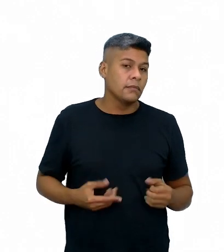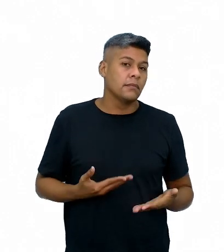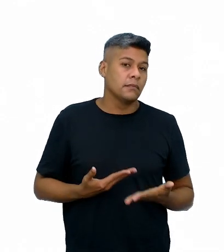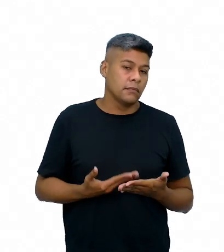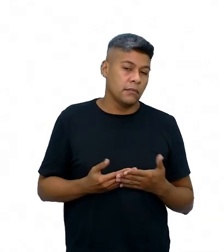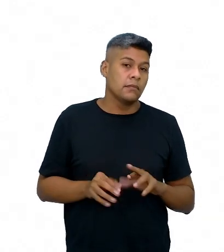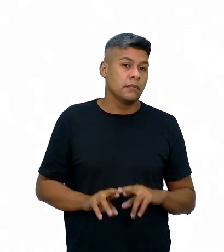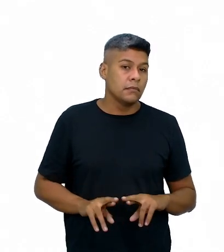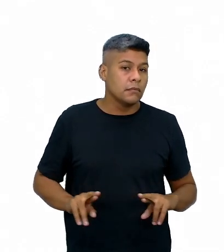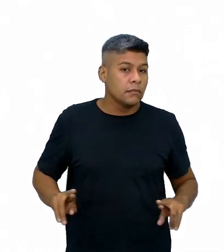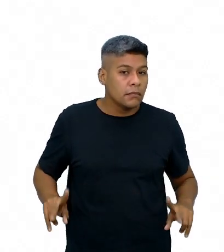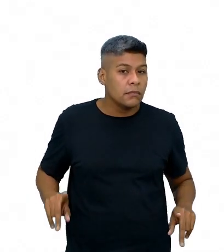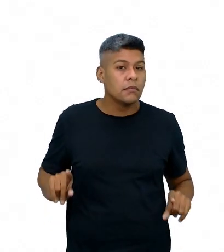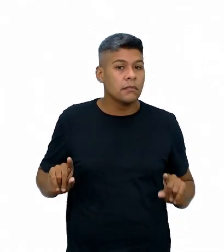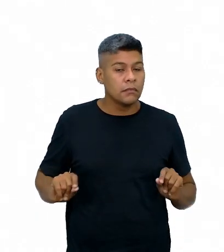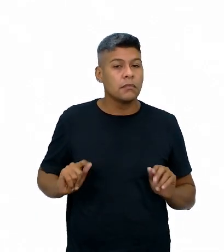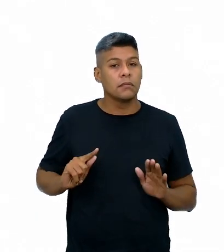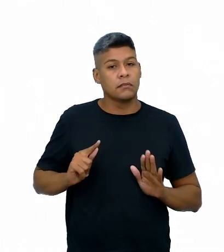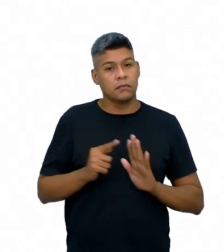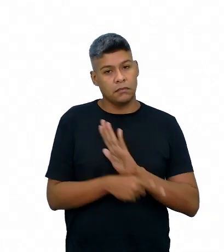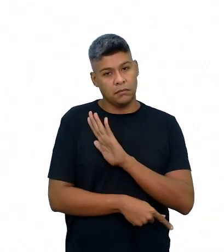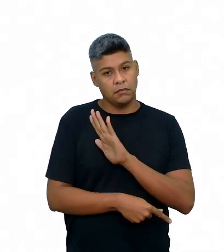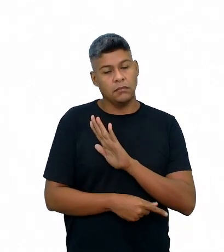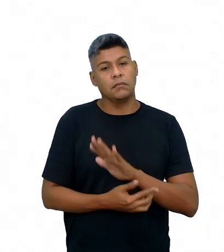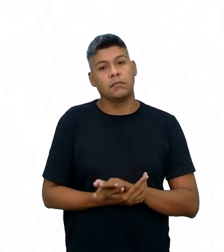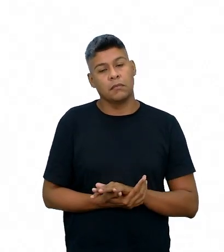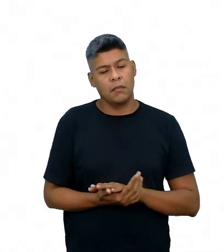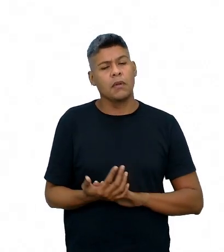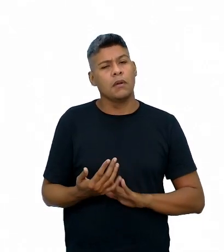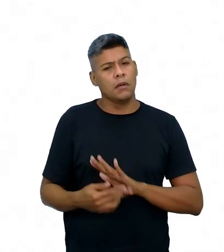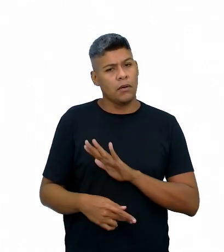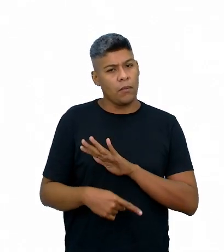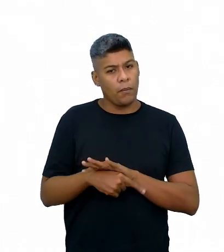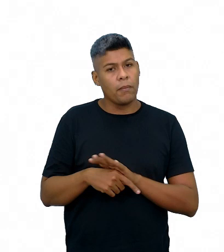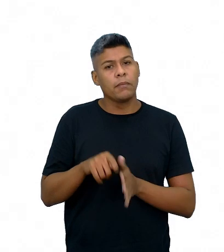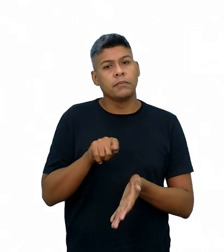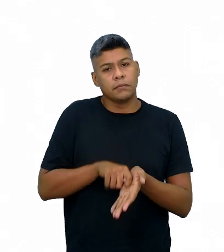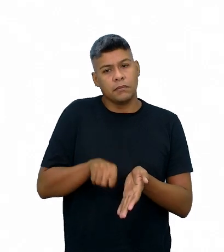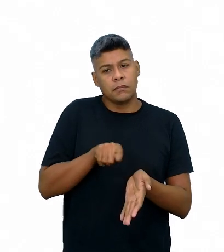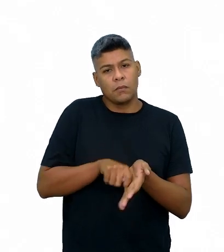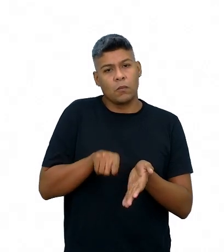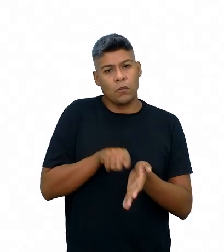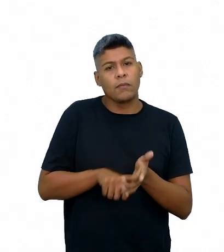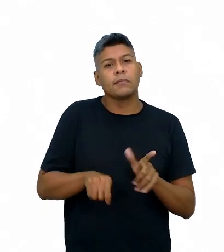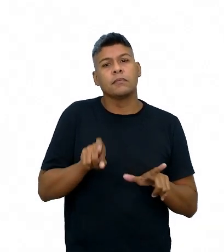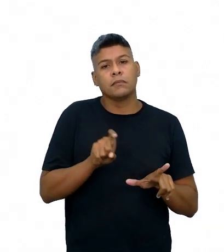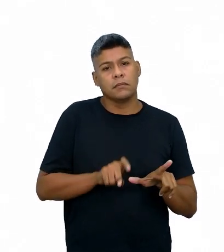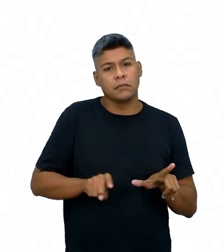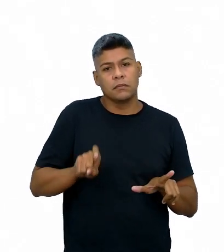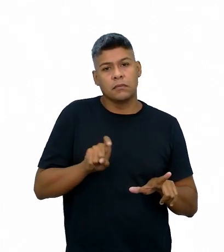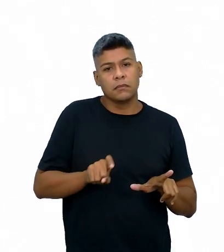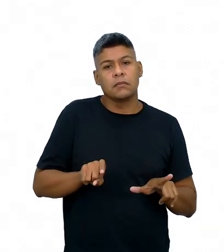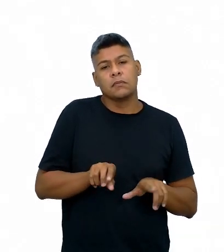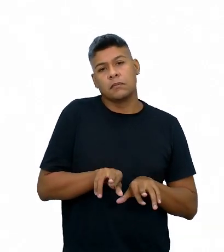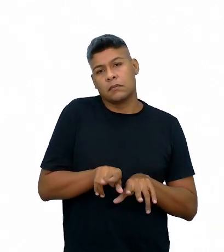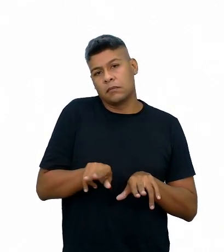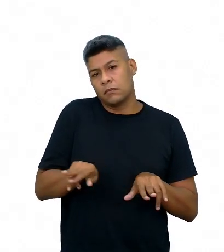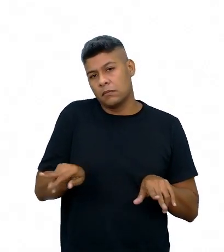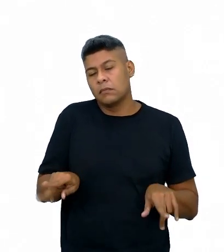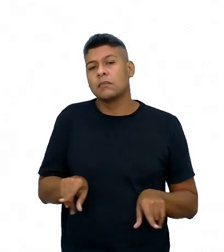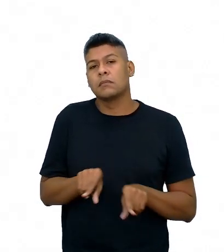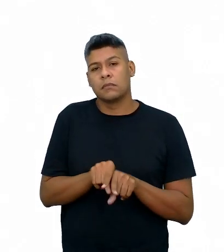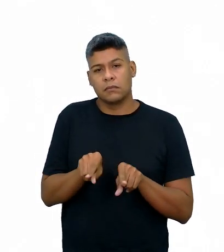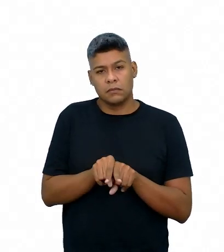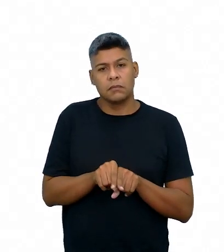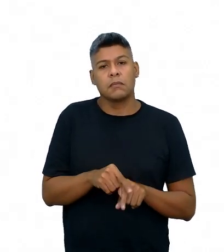dos diferentes gêneros verbais, sejam eles os escritos, os digitais, os multimodais e também